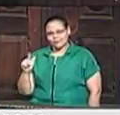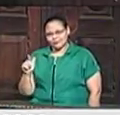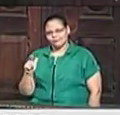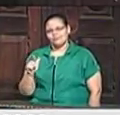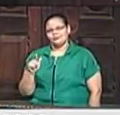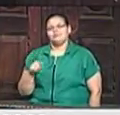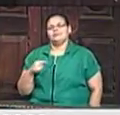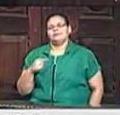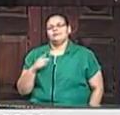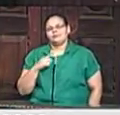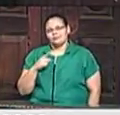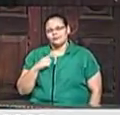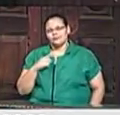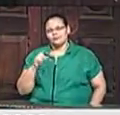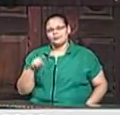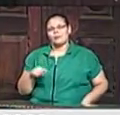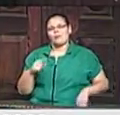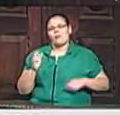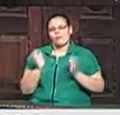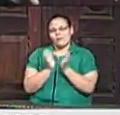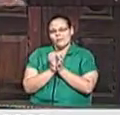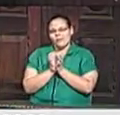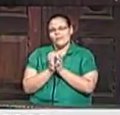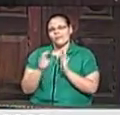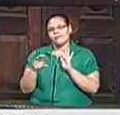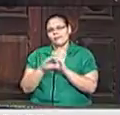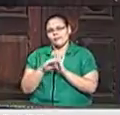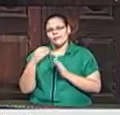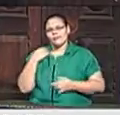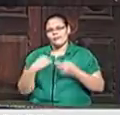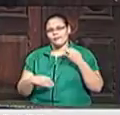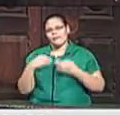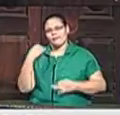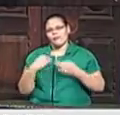integrantes da Comissão de Constituição e Justiça.